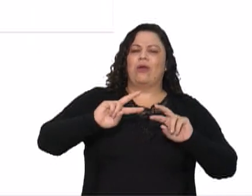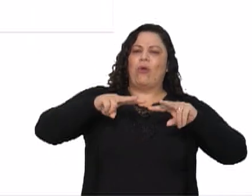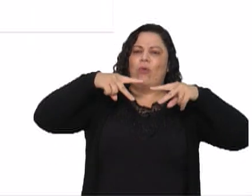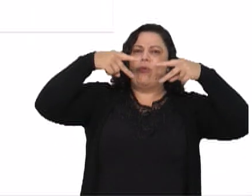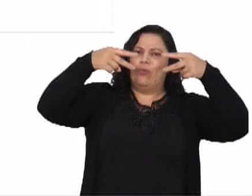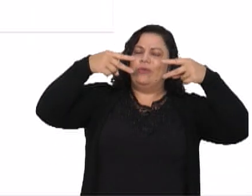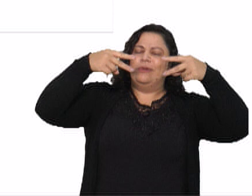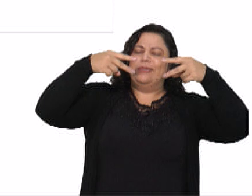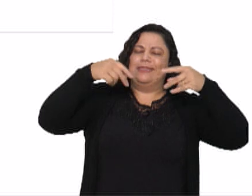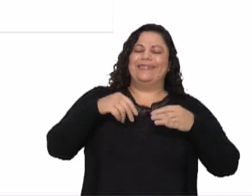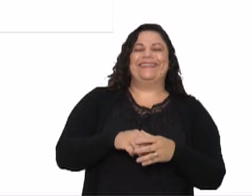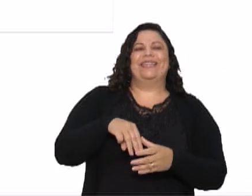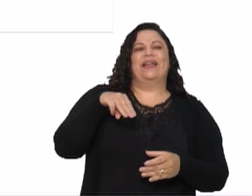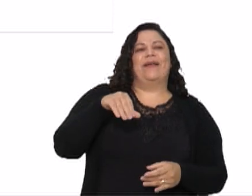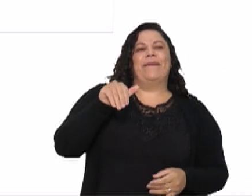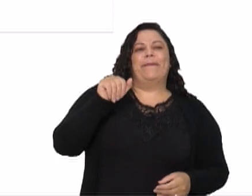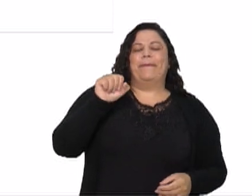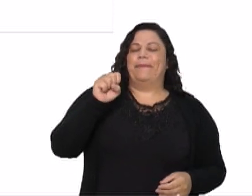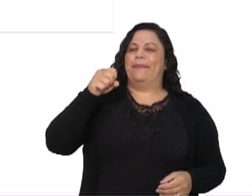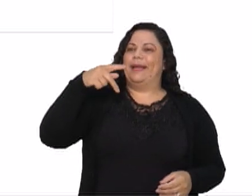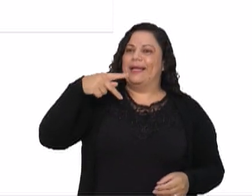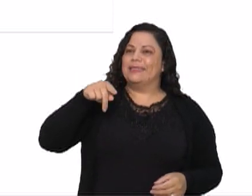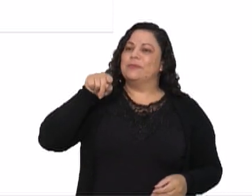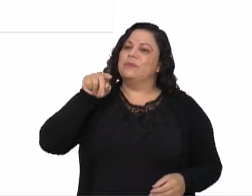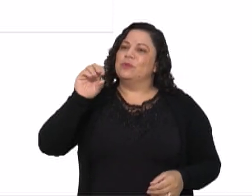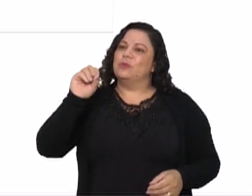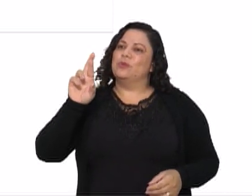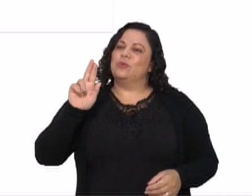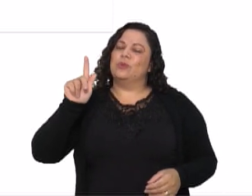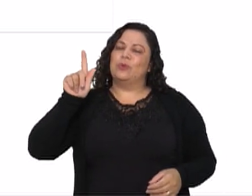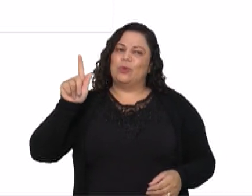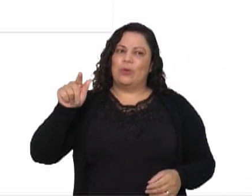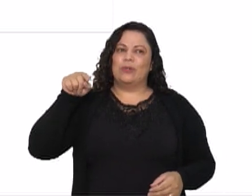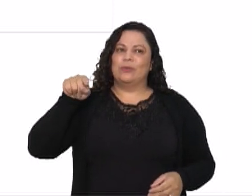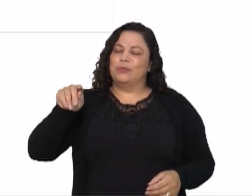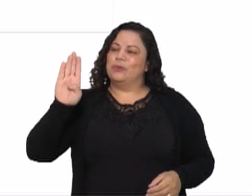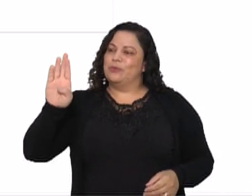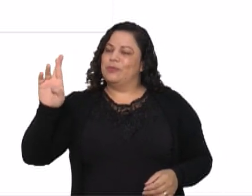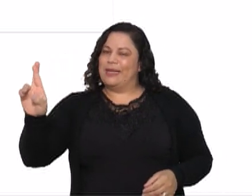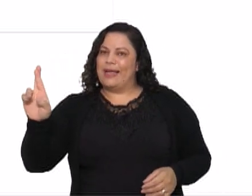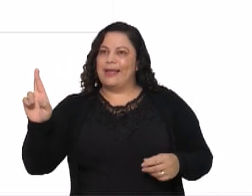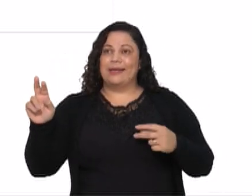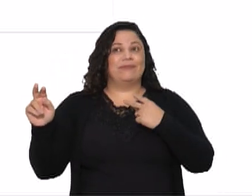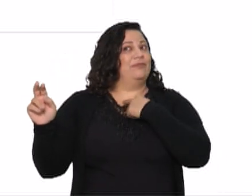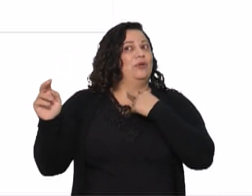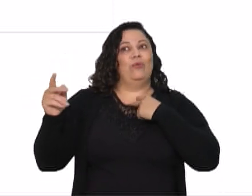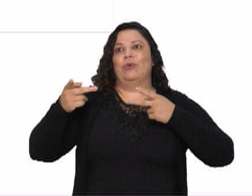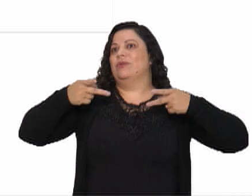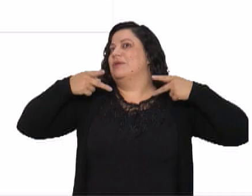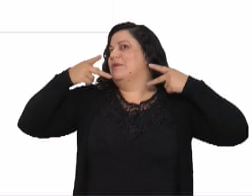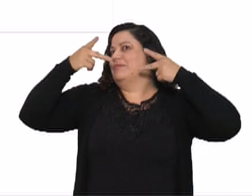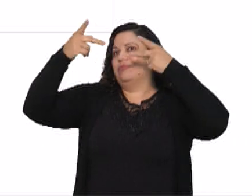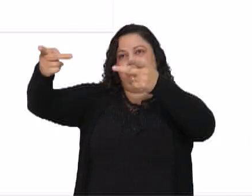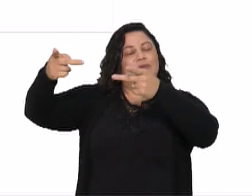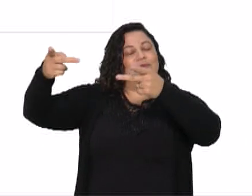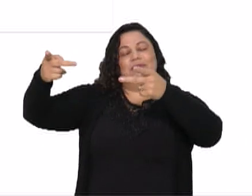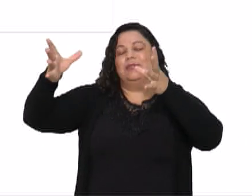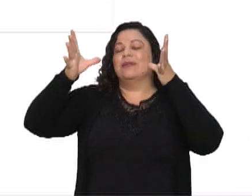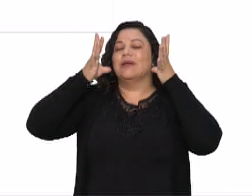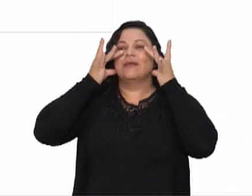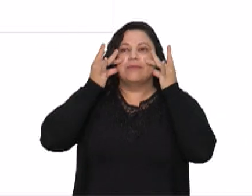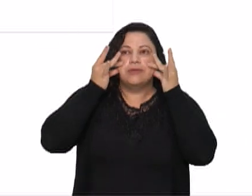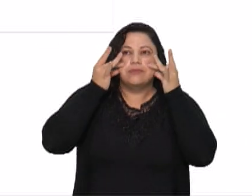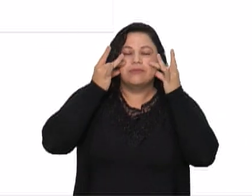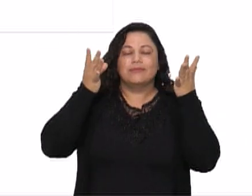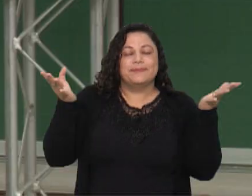masp.org.br, para nós, né, que não estamos mais longe de São Paulo, não podemos ir até lá, né? No nosso dia a dia, às vezes não dá,